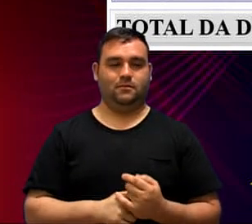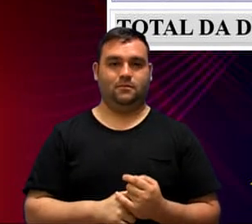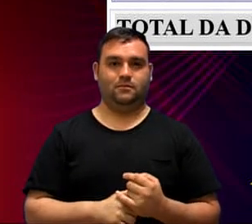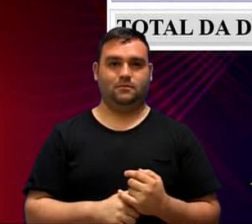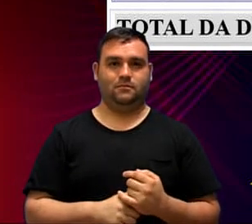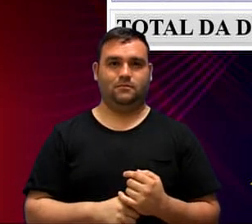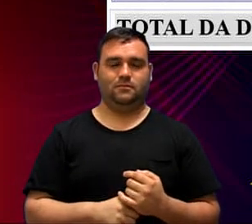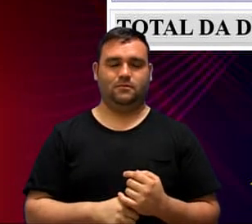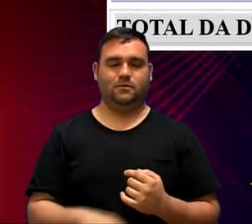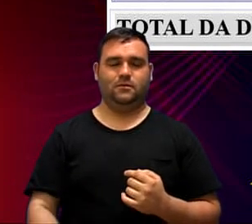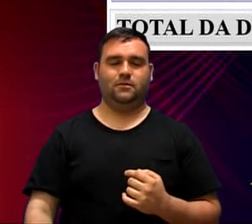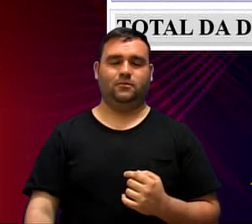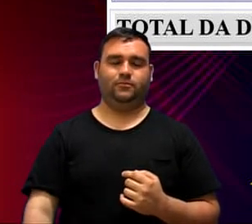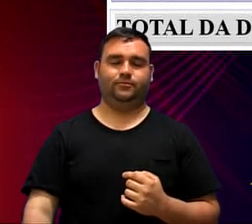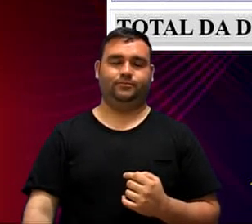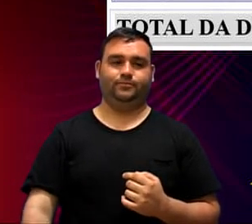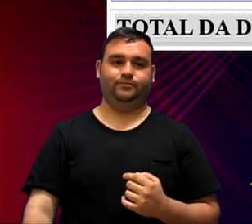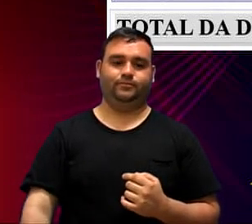isso. O SAI virou...